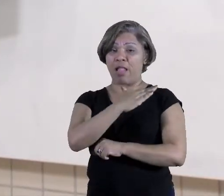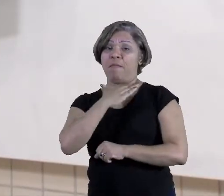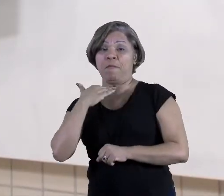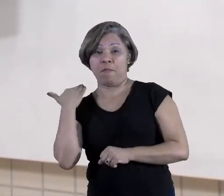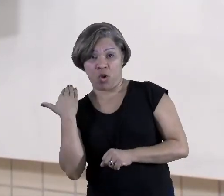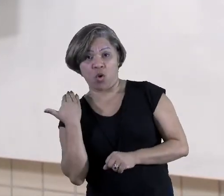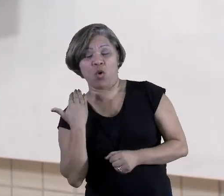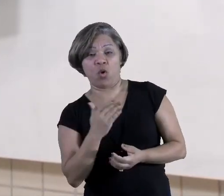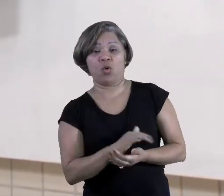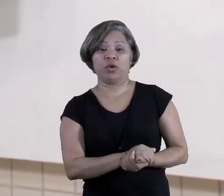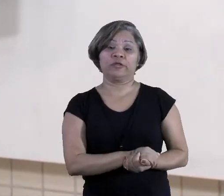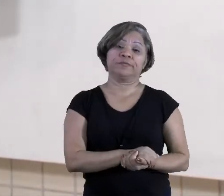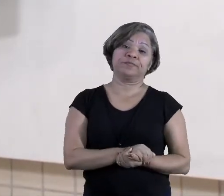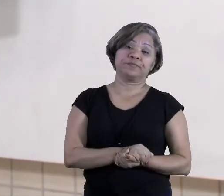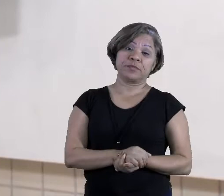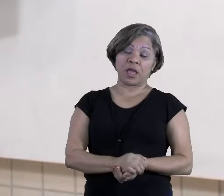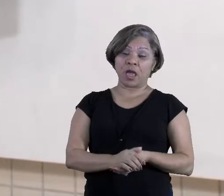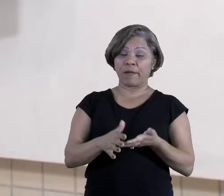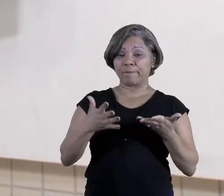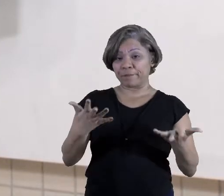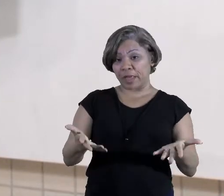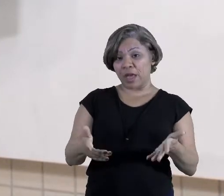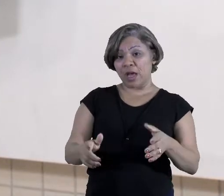vai acender, tá,